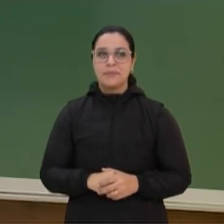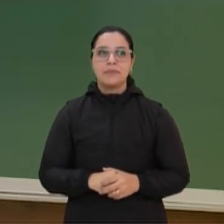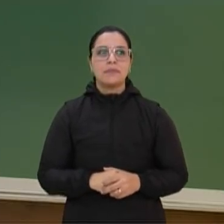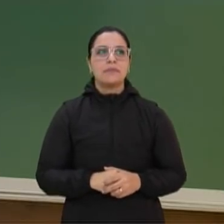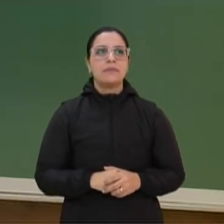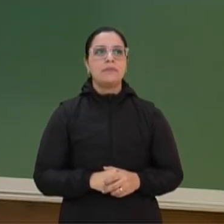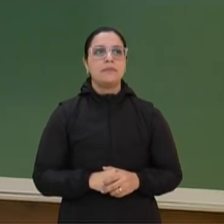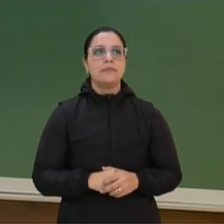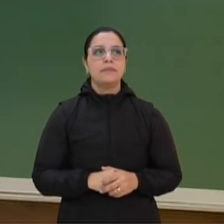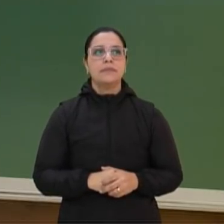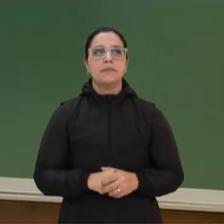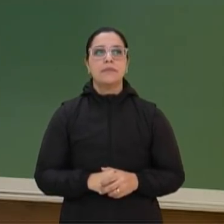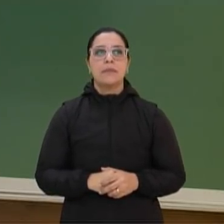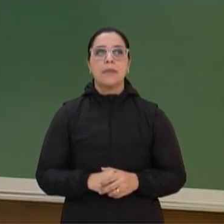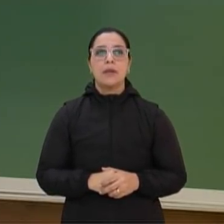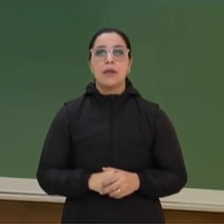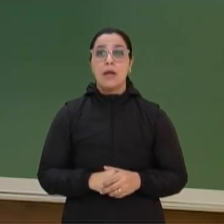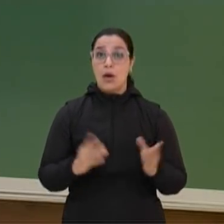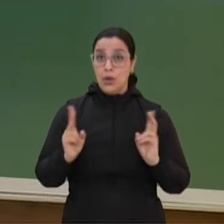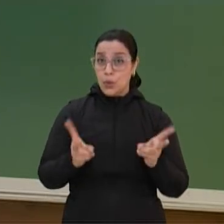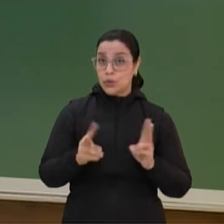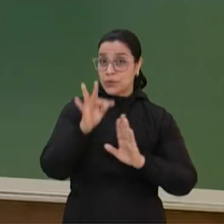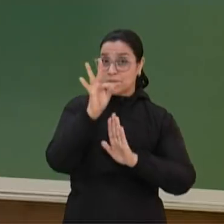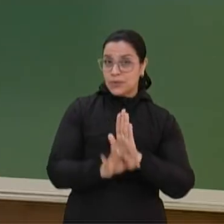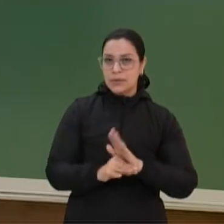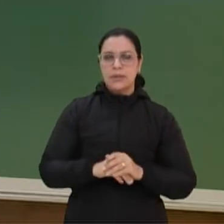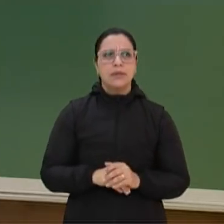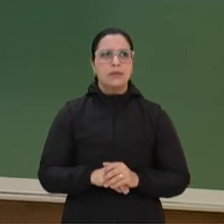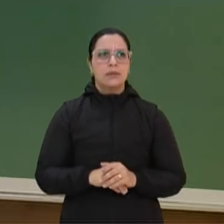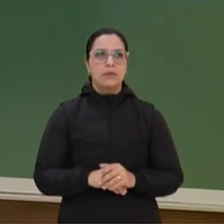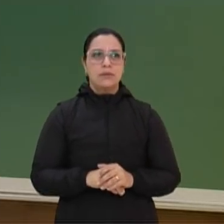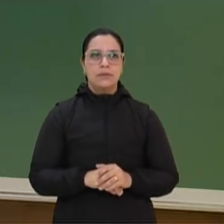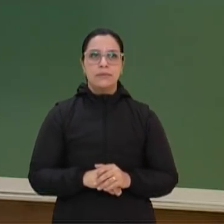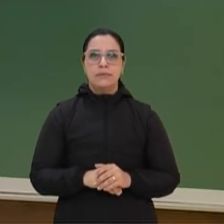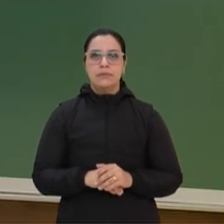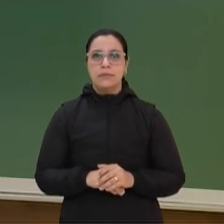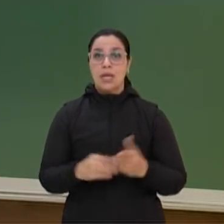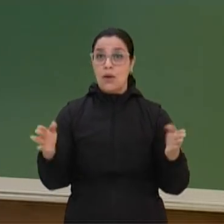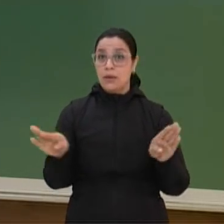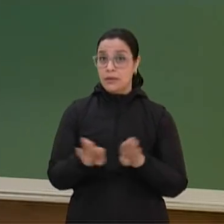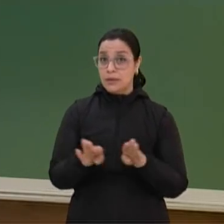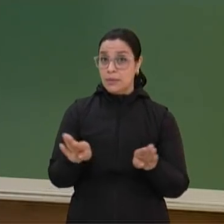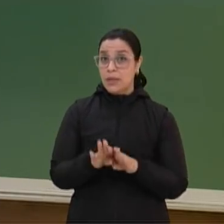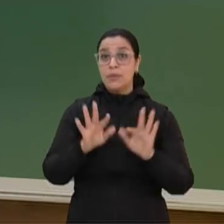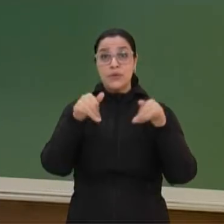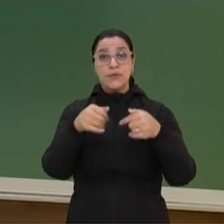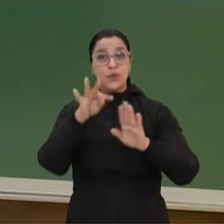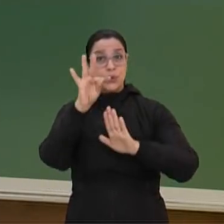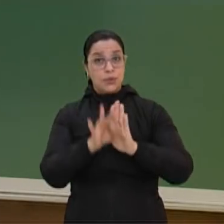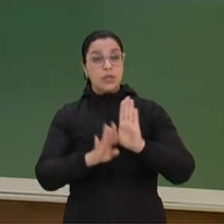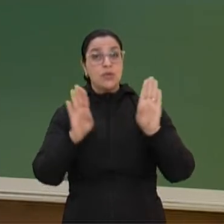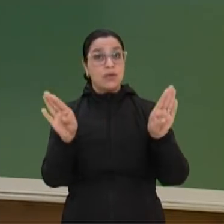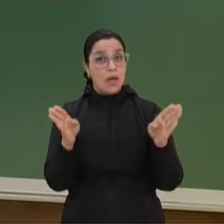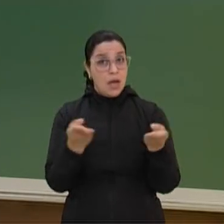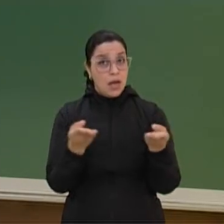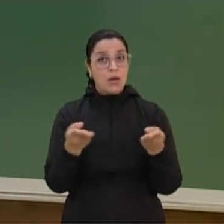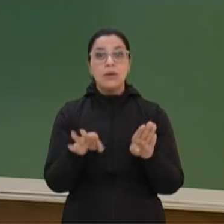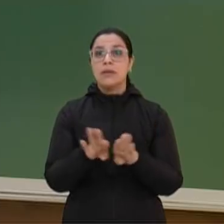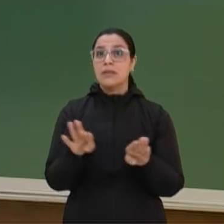terceira pessoa onisciente, sabe também que as personagens pensam. Onisciente, né? Sabe, ele